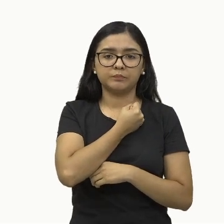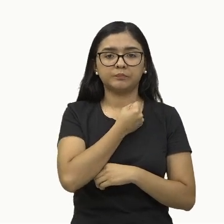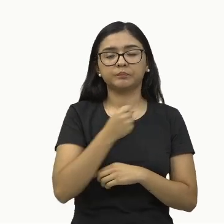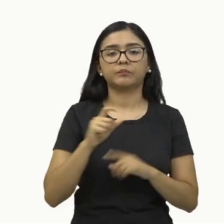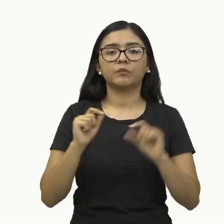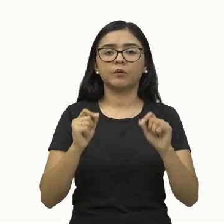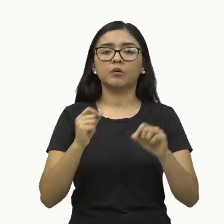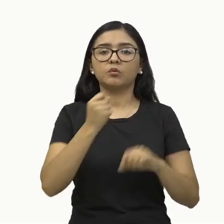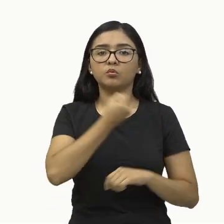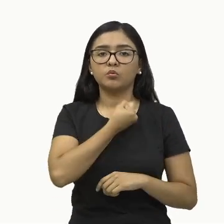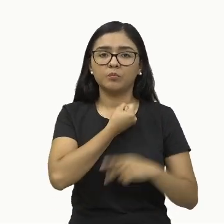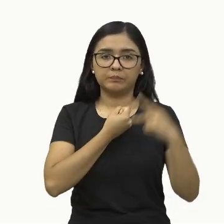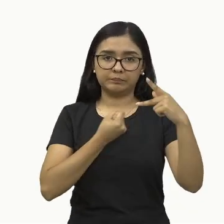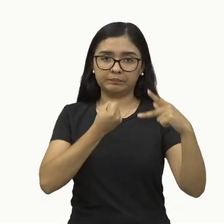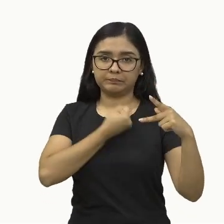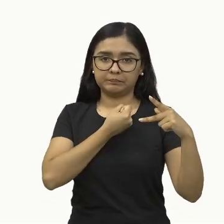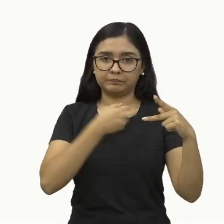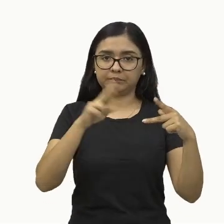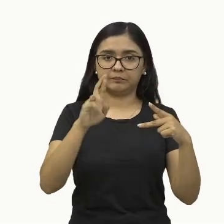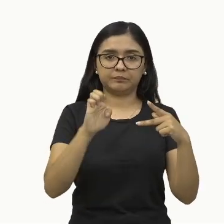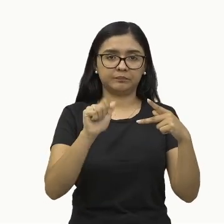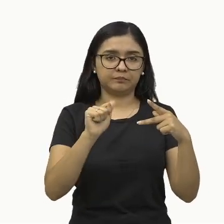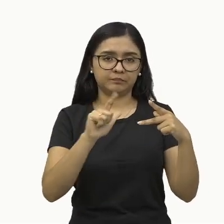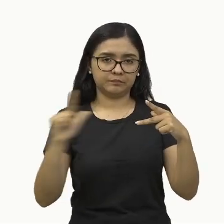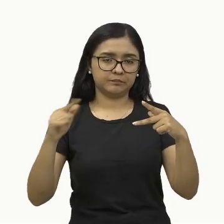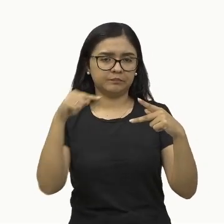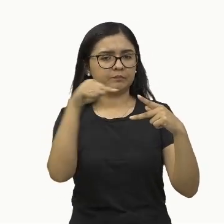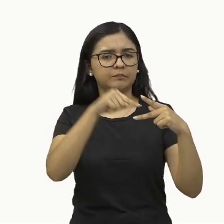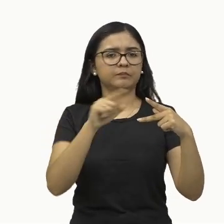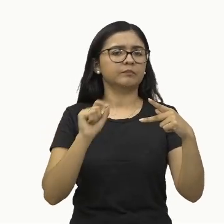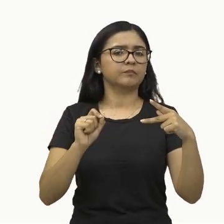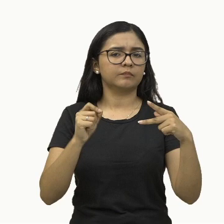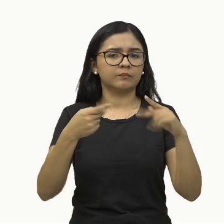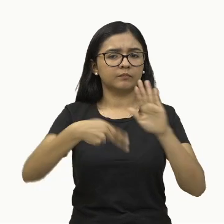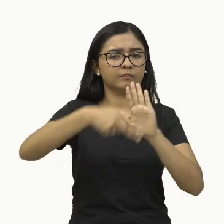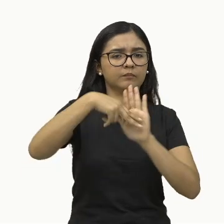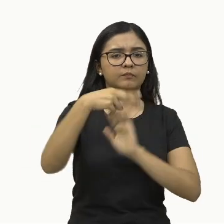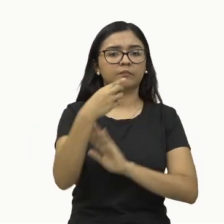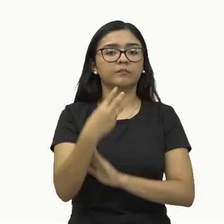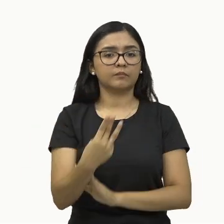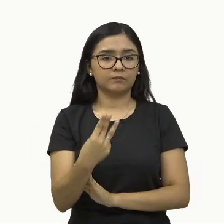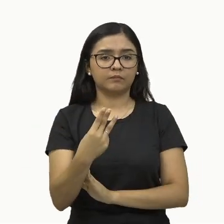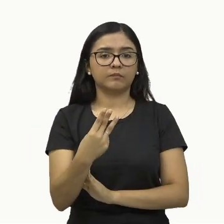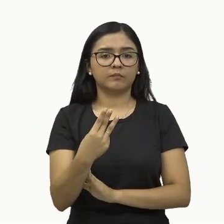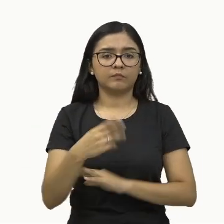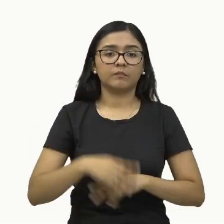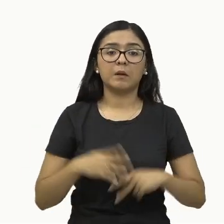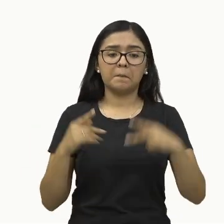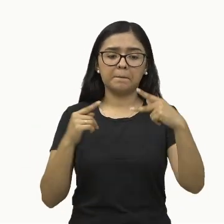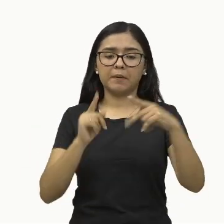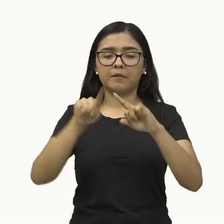3. O produto P vezes C será.